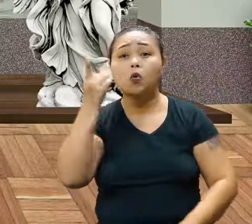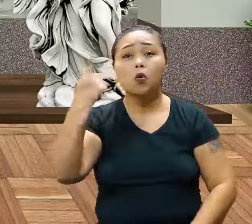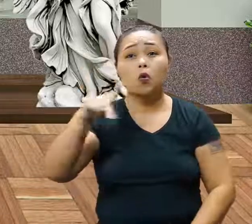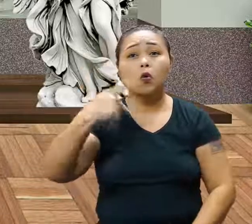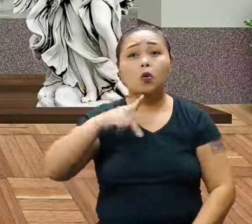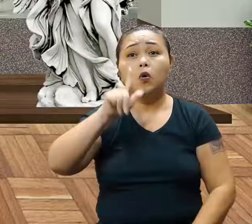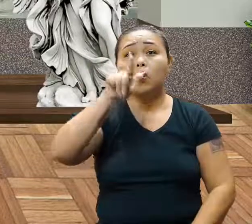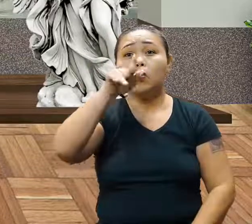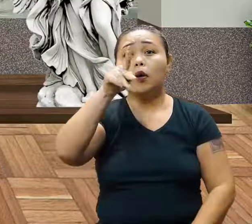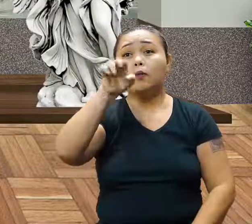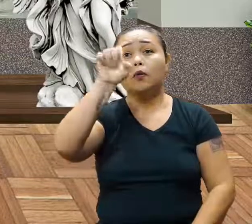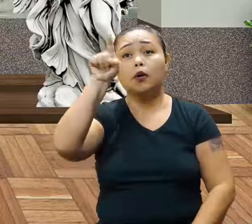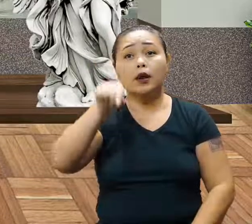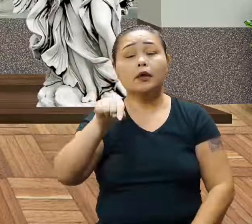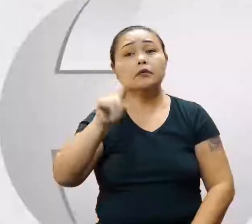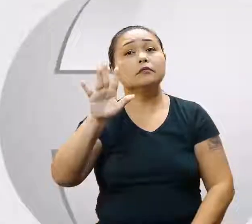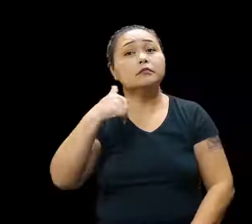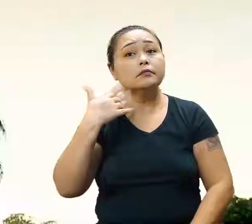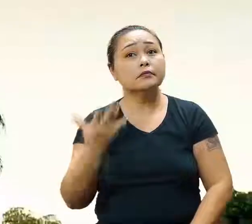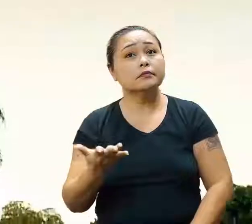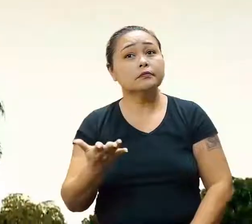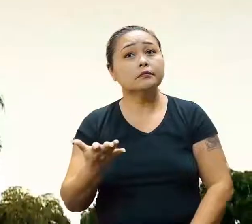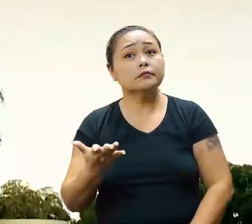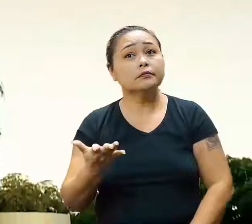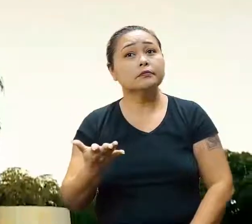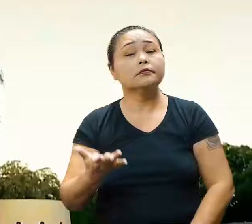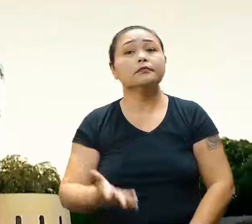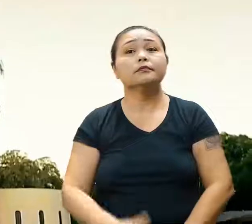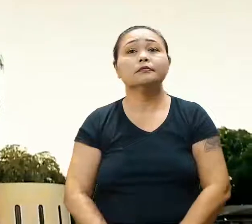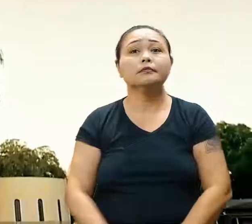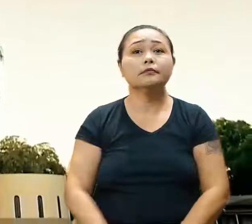Guaporé. Então, aperta o play, vamos lá.